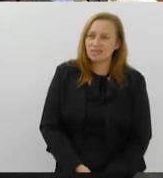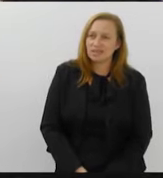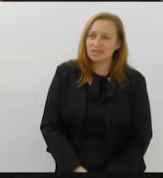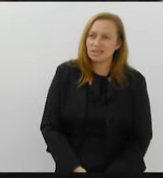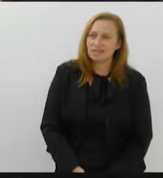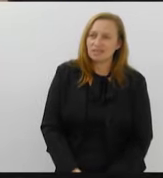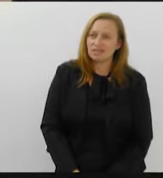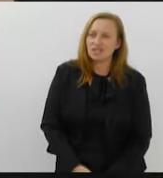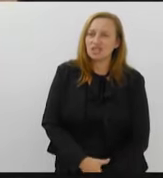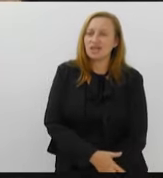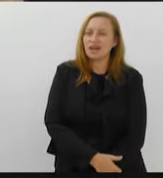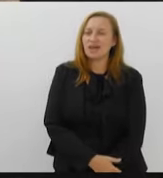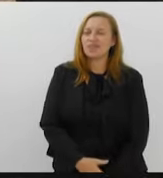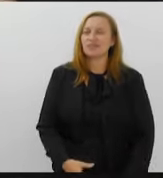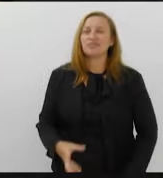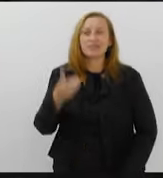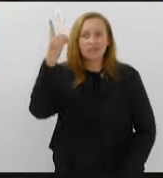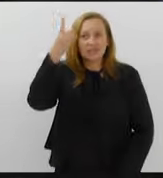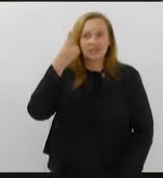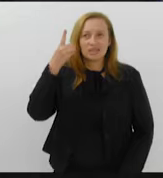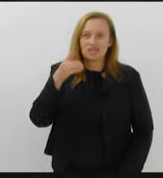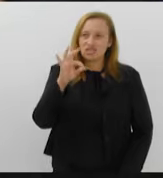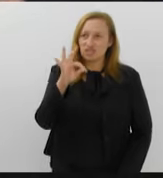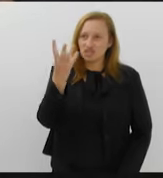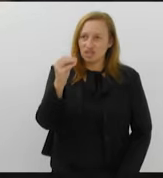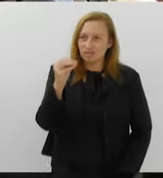Nosso nobre deputado Tiago Alhaço.